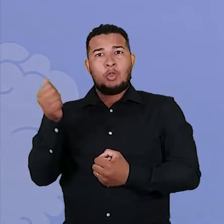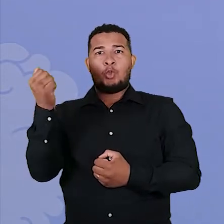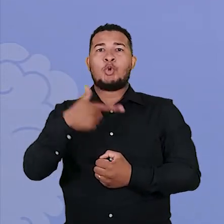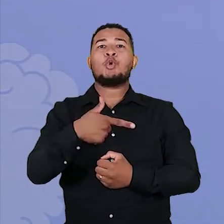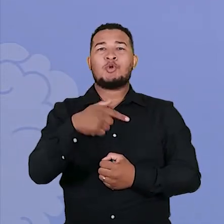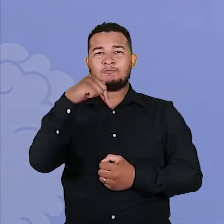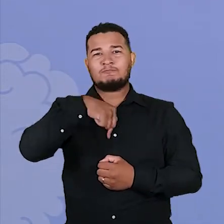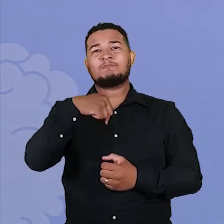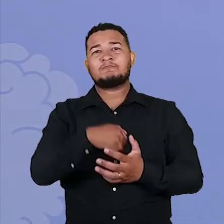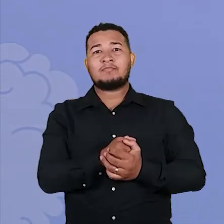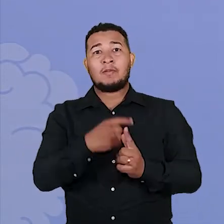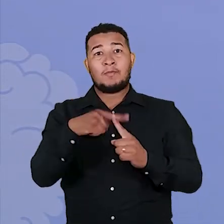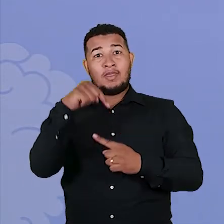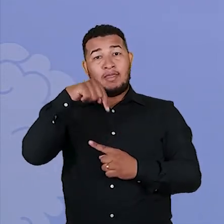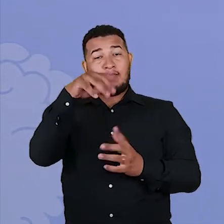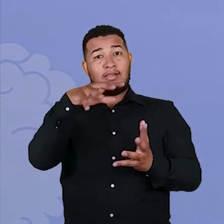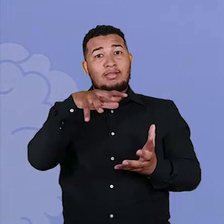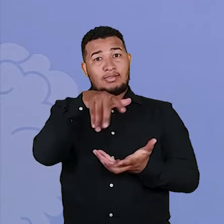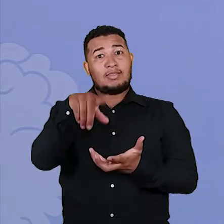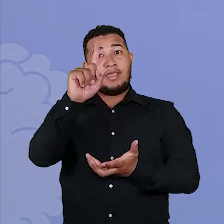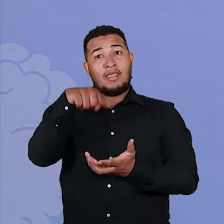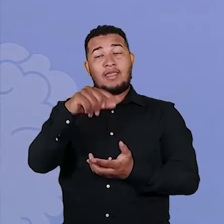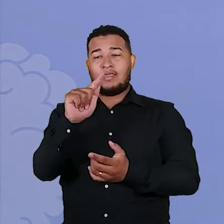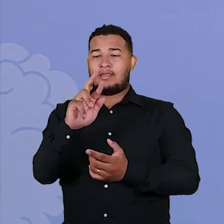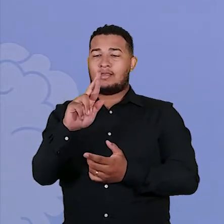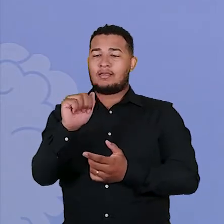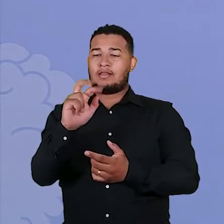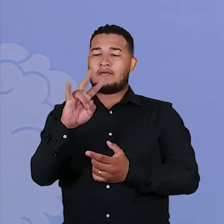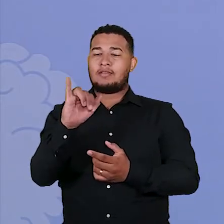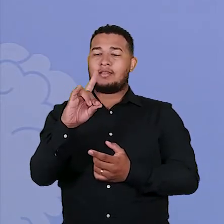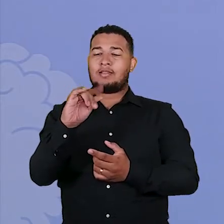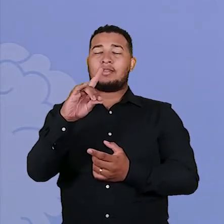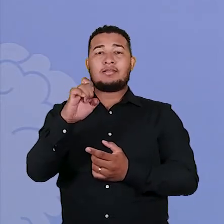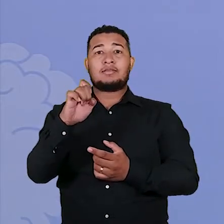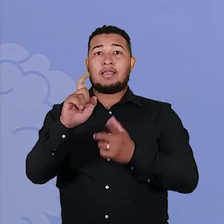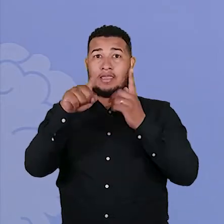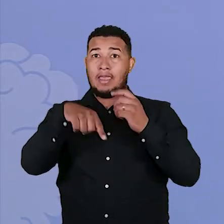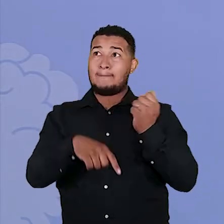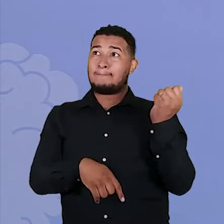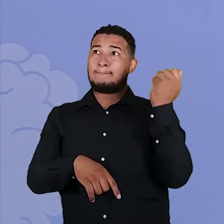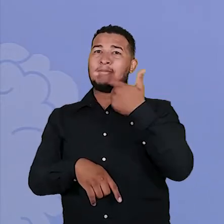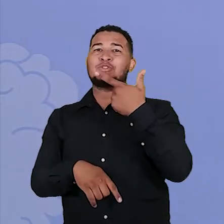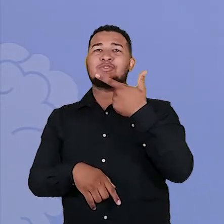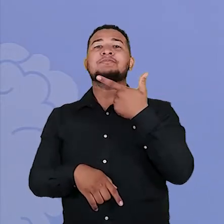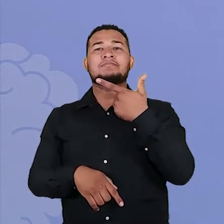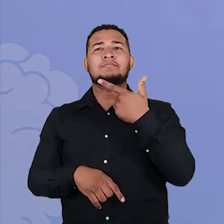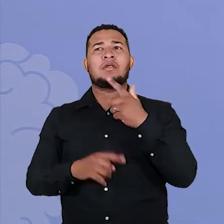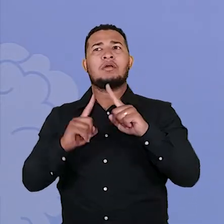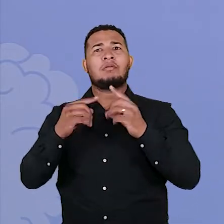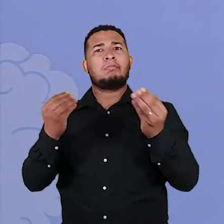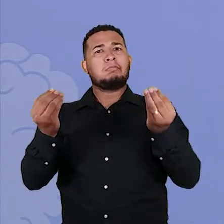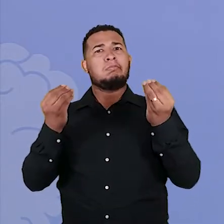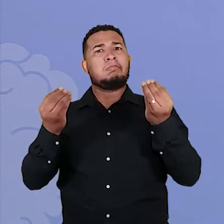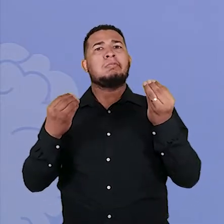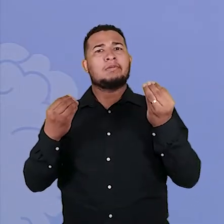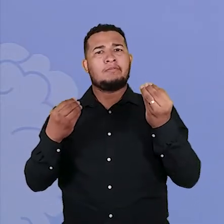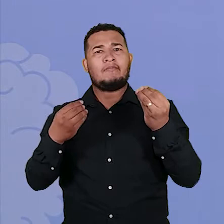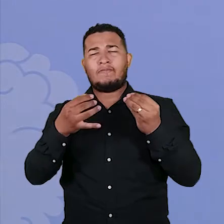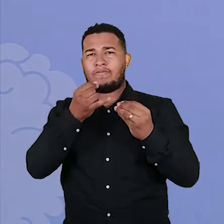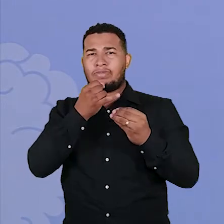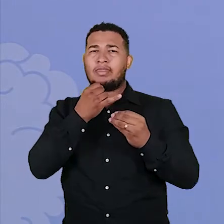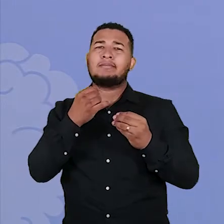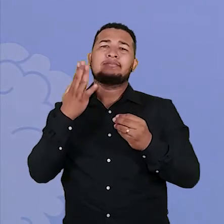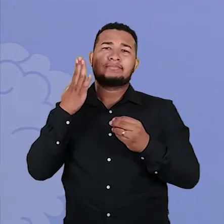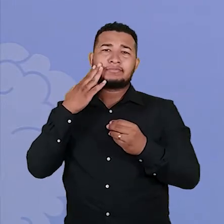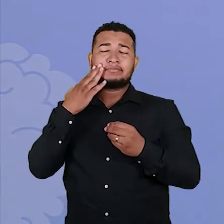Terra. Por quê? Porque aqui na Terra a gravidade é maior do que a do planeta Marte. Mas como assim, né? O meu